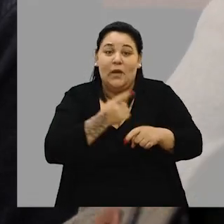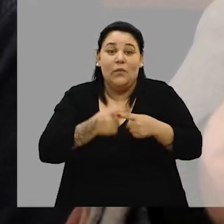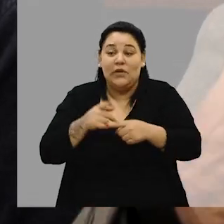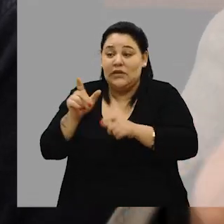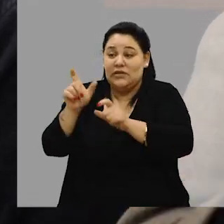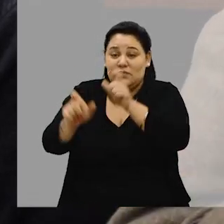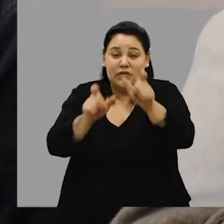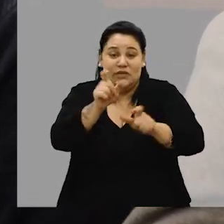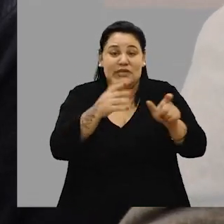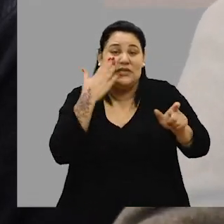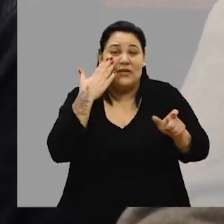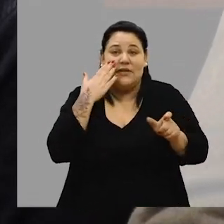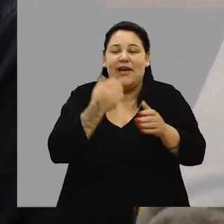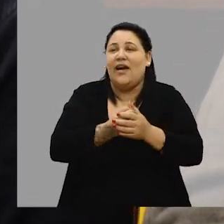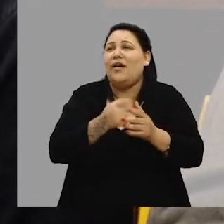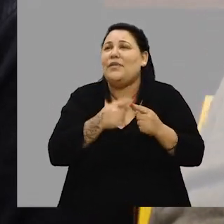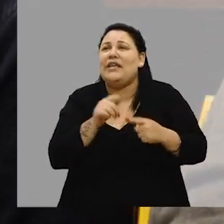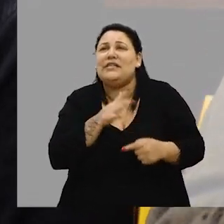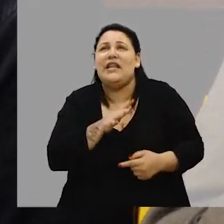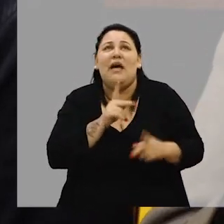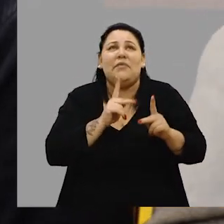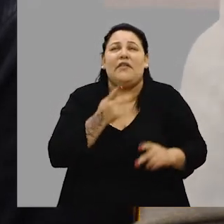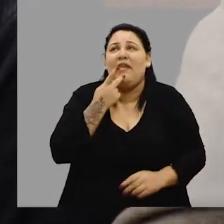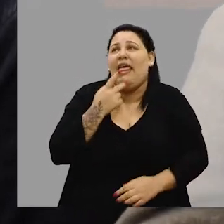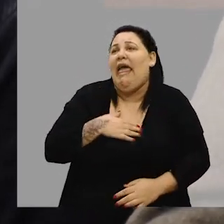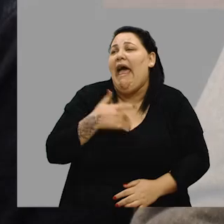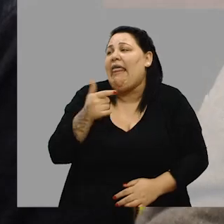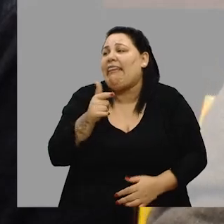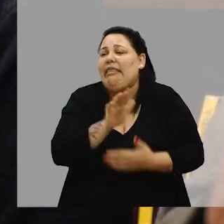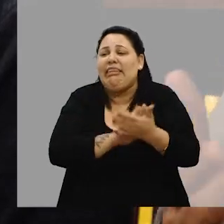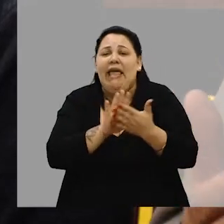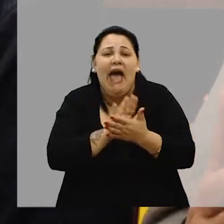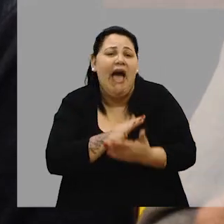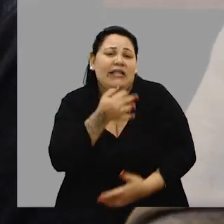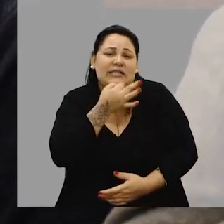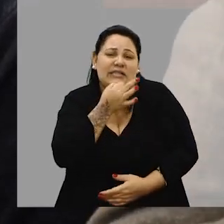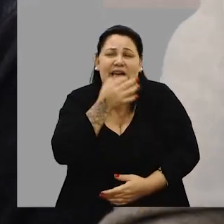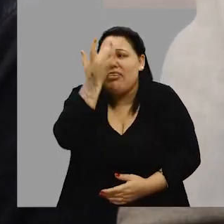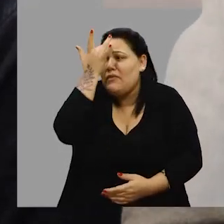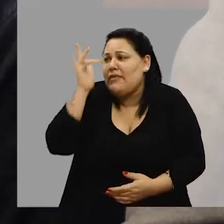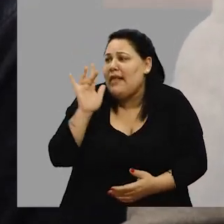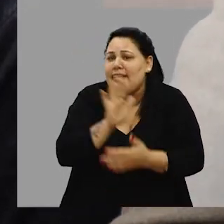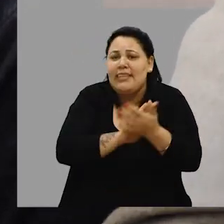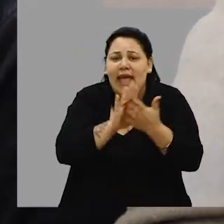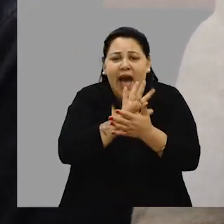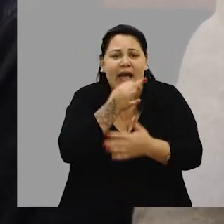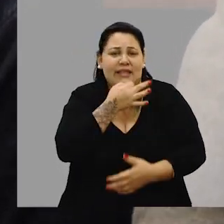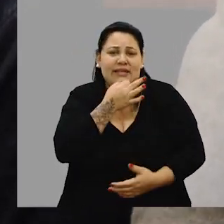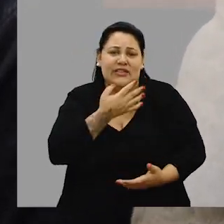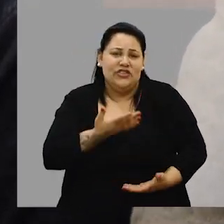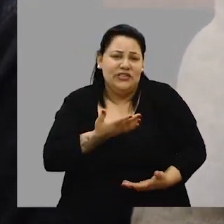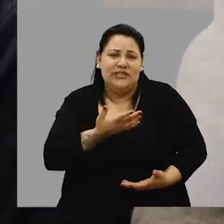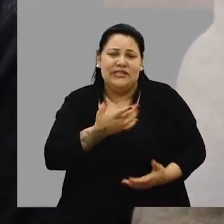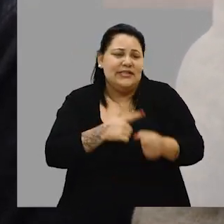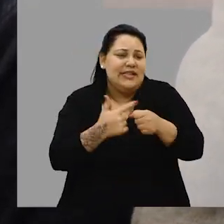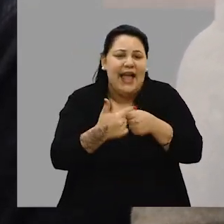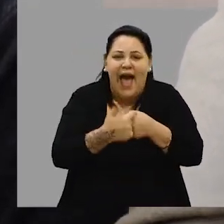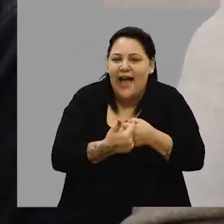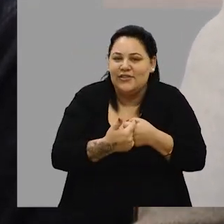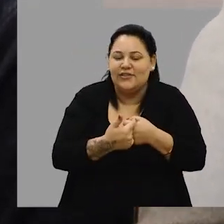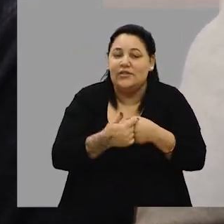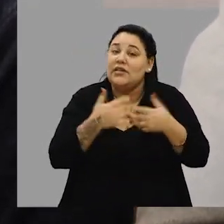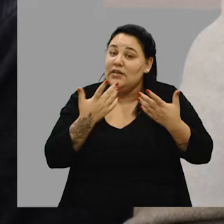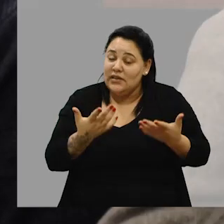saiba justamente que muitas vezes as pessoas dizem, não tem nada, não acontece nada, não sei de nada. Ou seja, esses